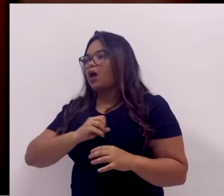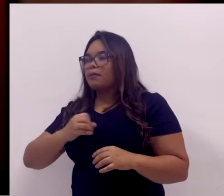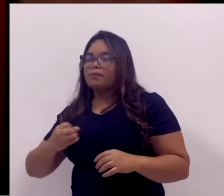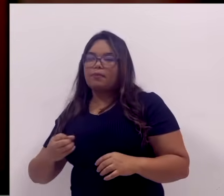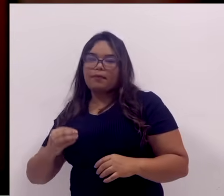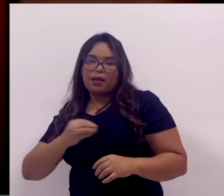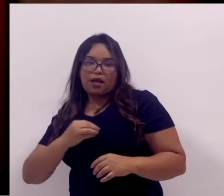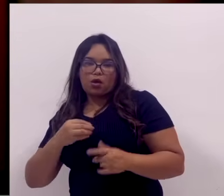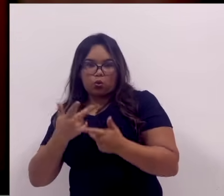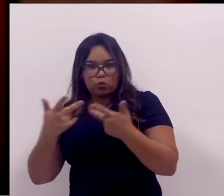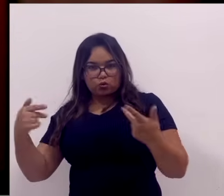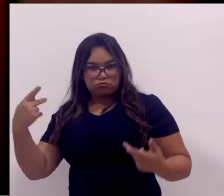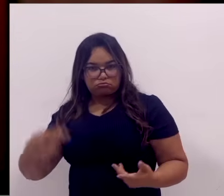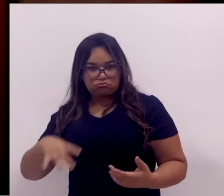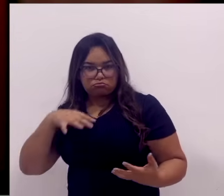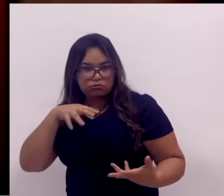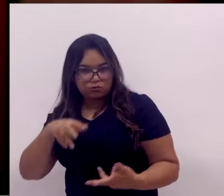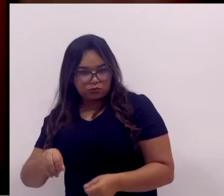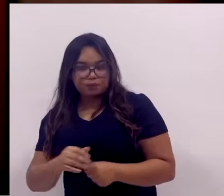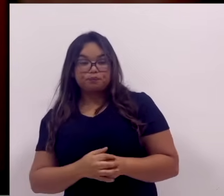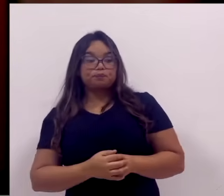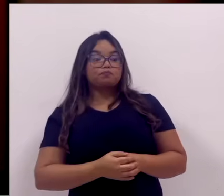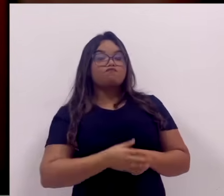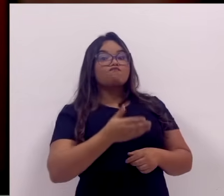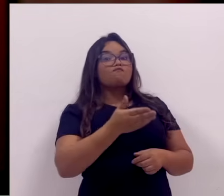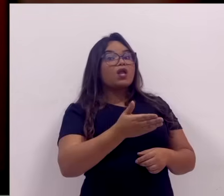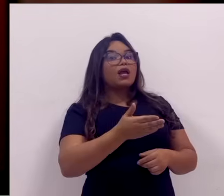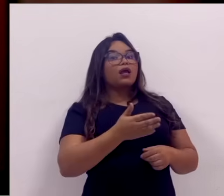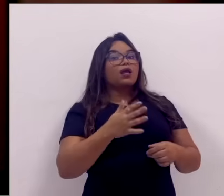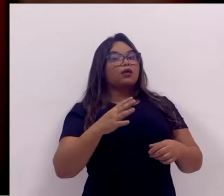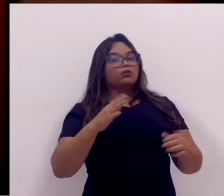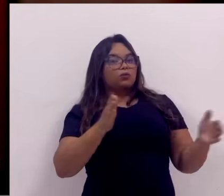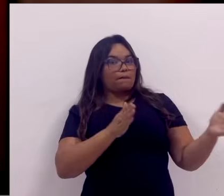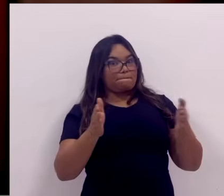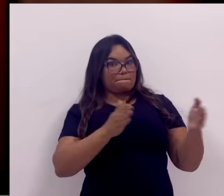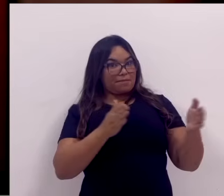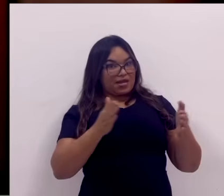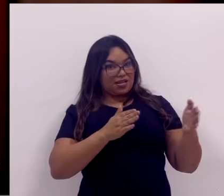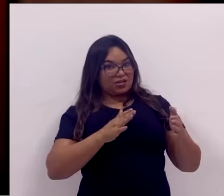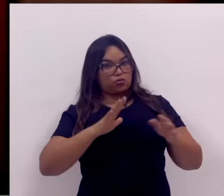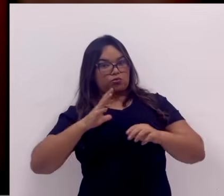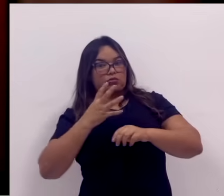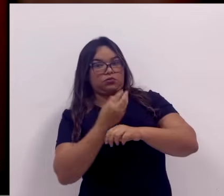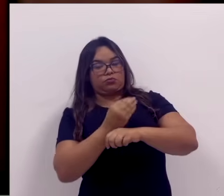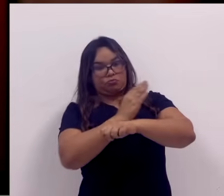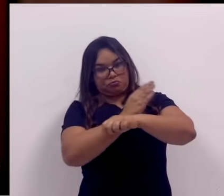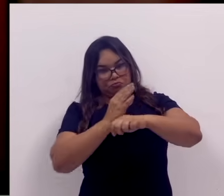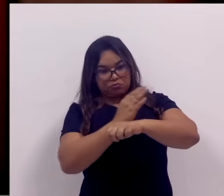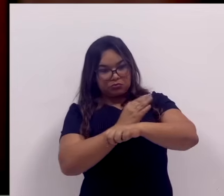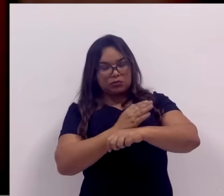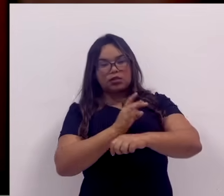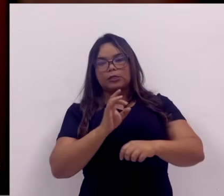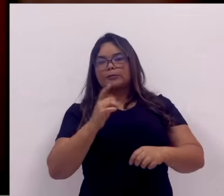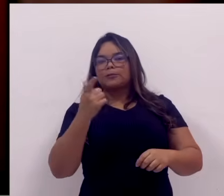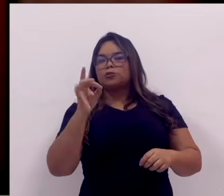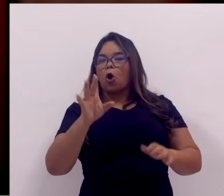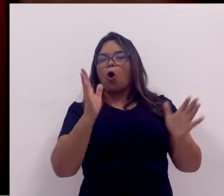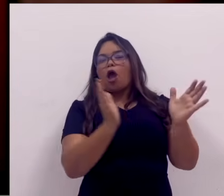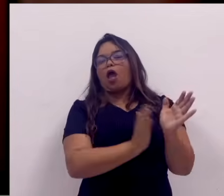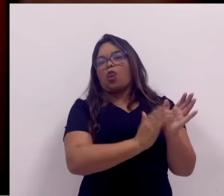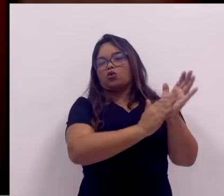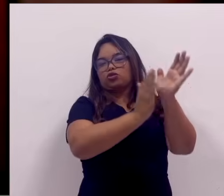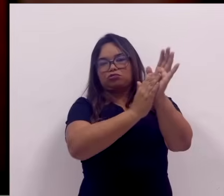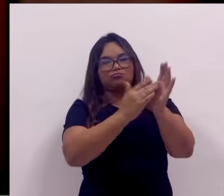E não há repreensão. Nenhuma, em absoluto. Nada temas das coisas que hás de padecer. Eis que o diabo